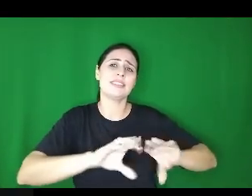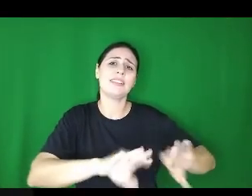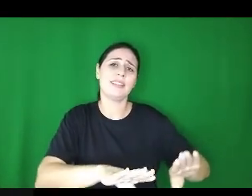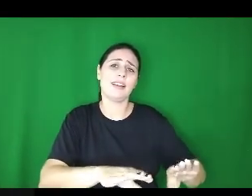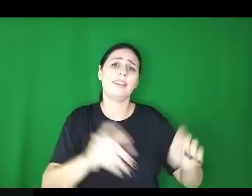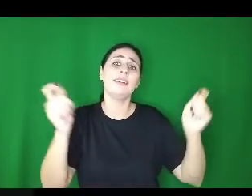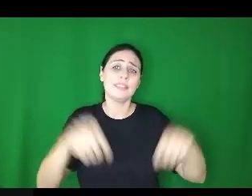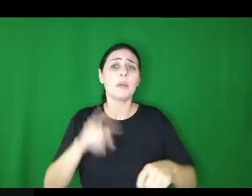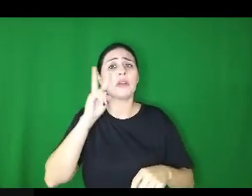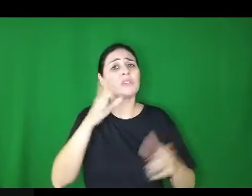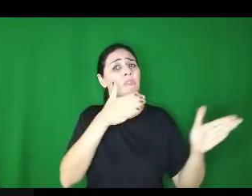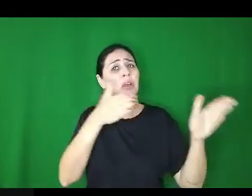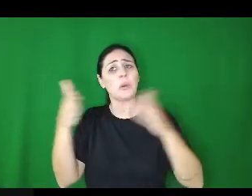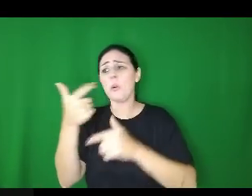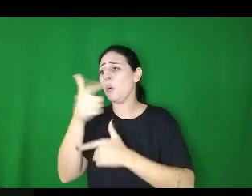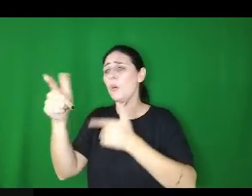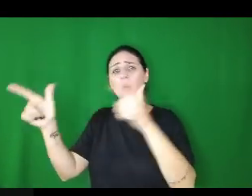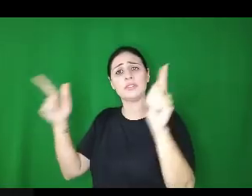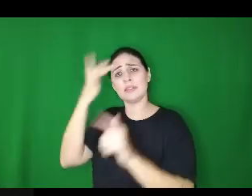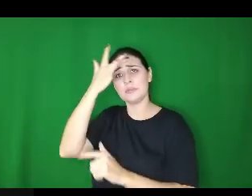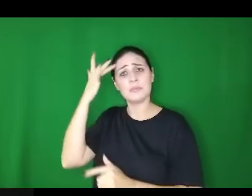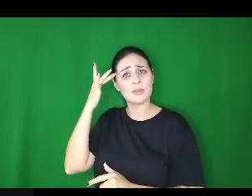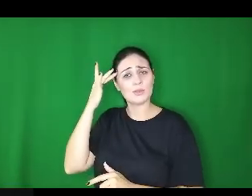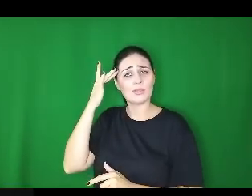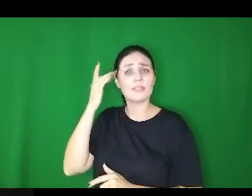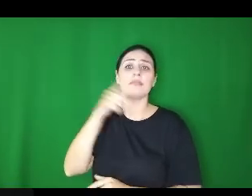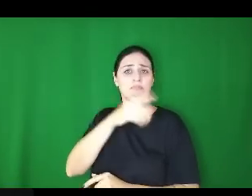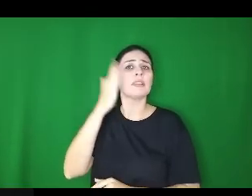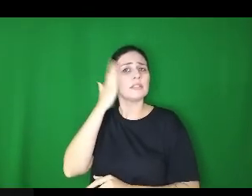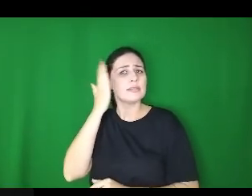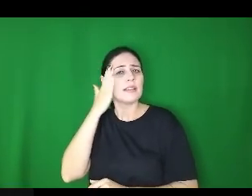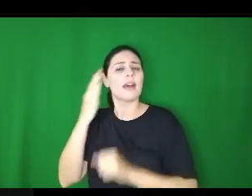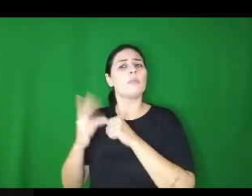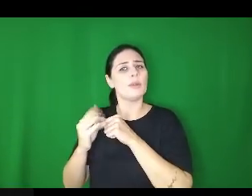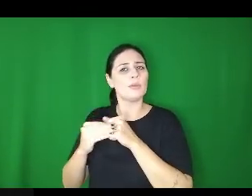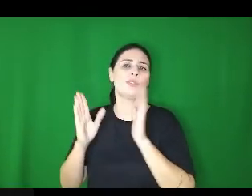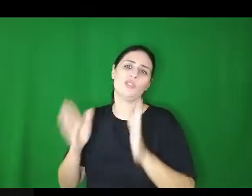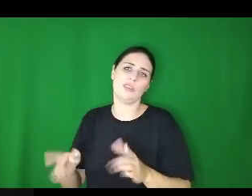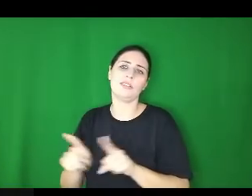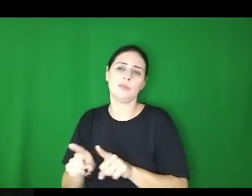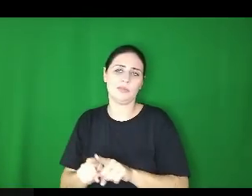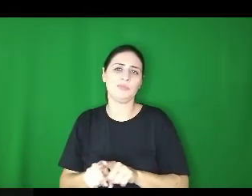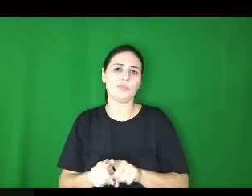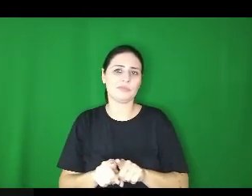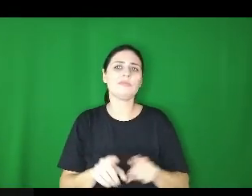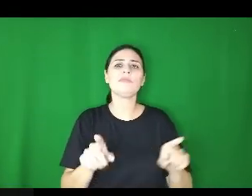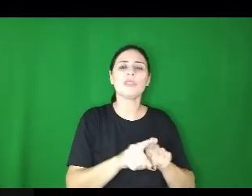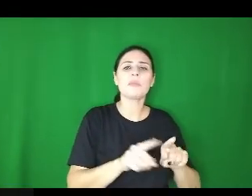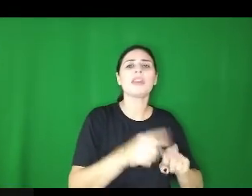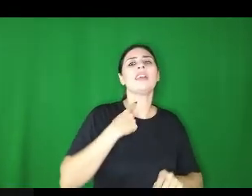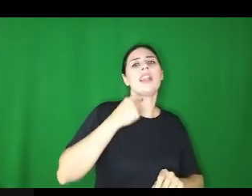casa é um espaço mais privado, a escola é um espaço público, a igreja, a praça, e que as